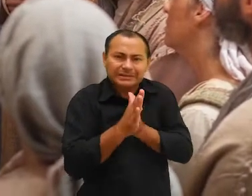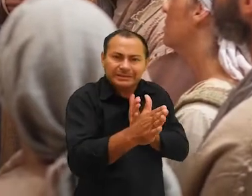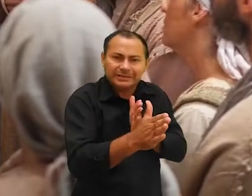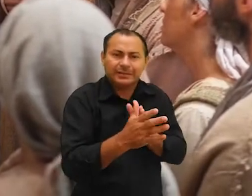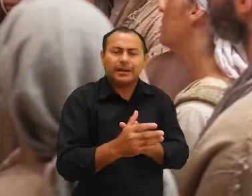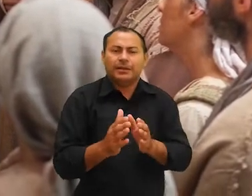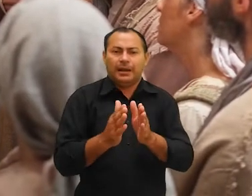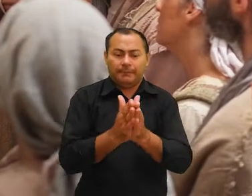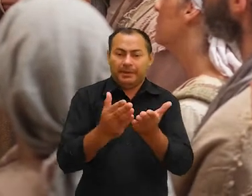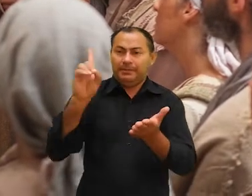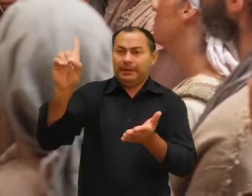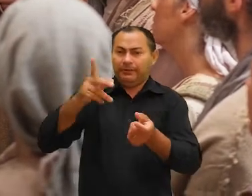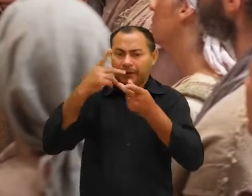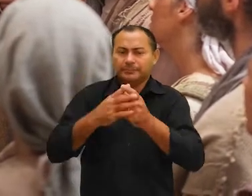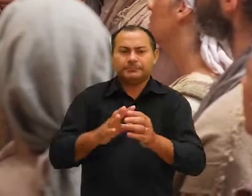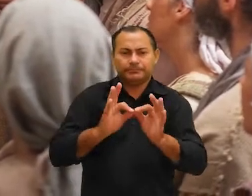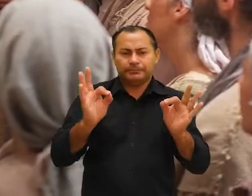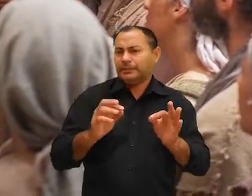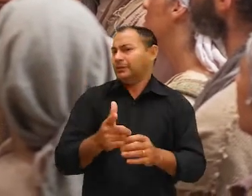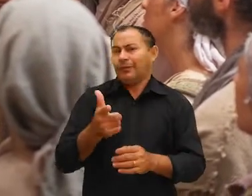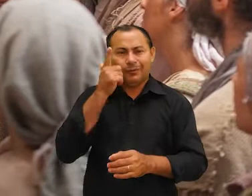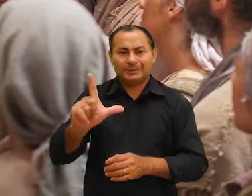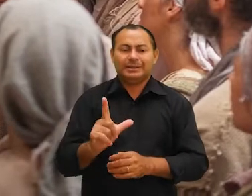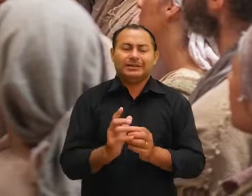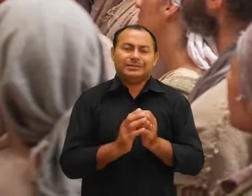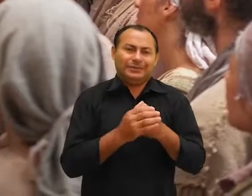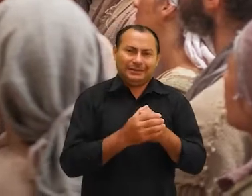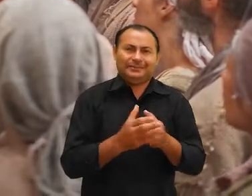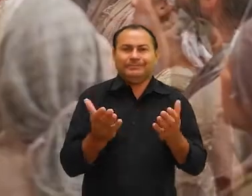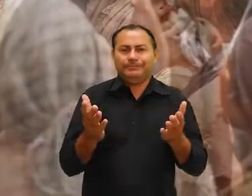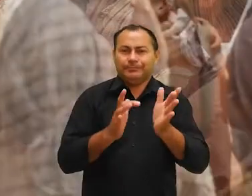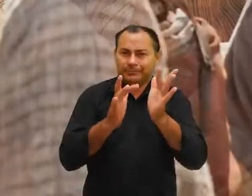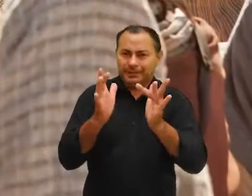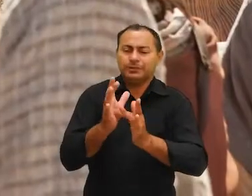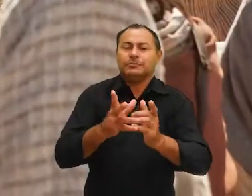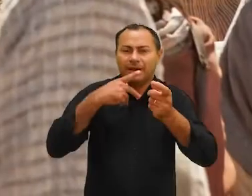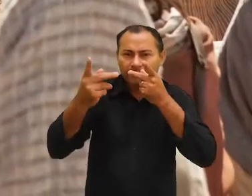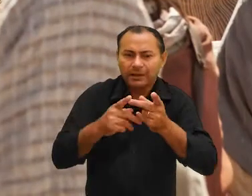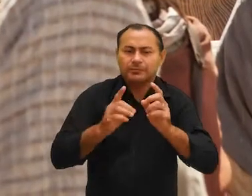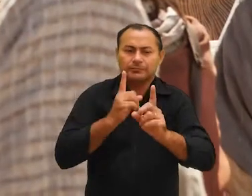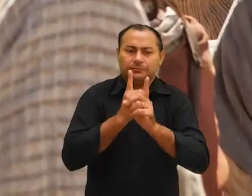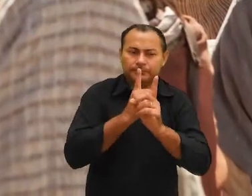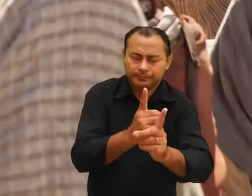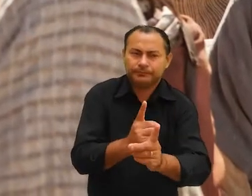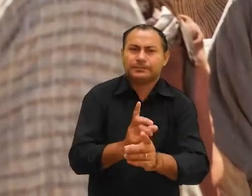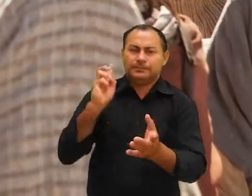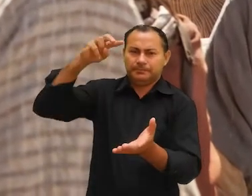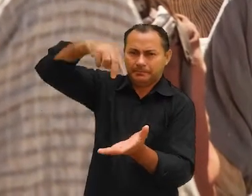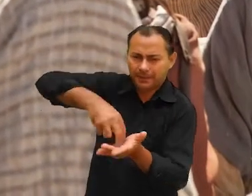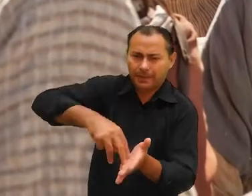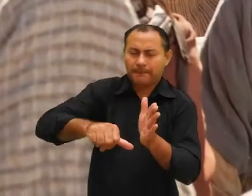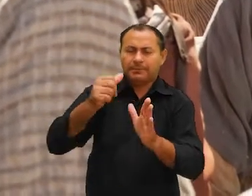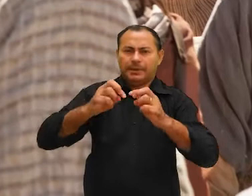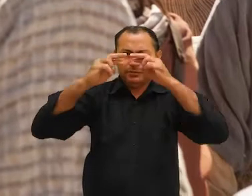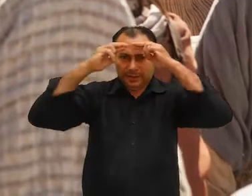escapar das multidões a Bíblia conta ele simplesmente não conseguia se ocultar Jesus estava dizendo para os discípulos que